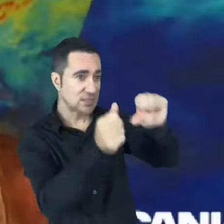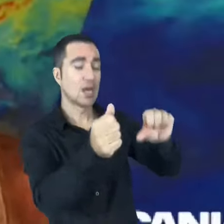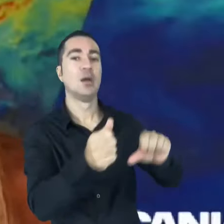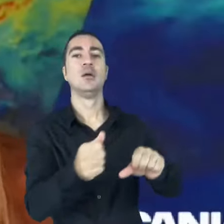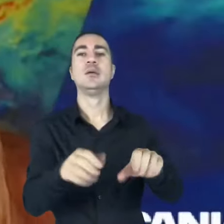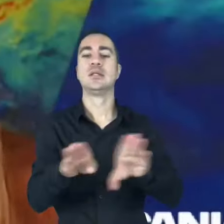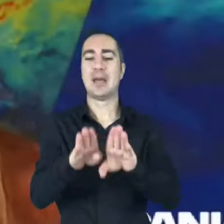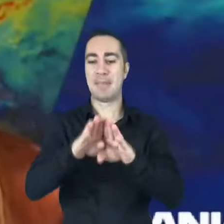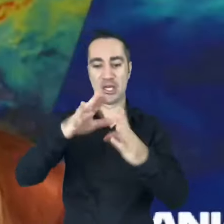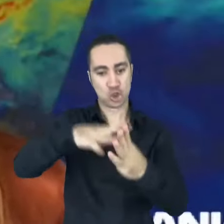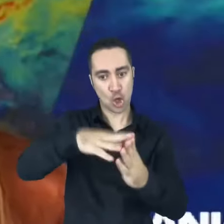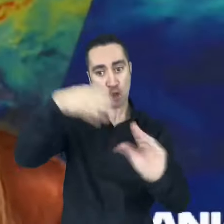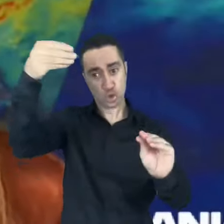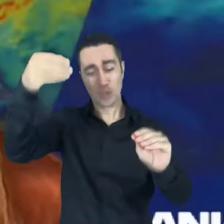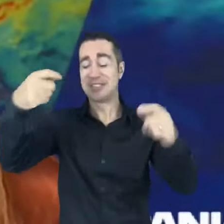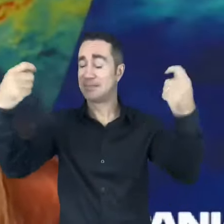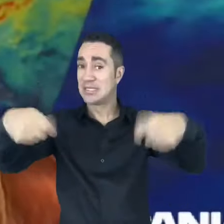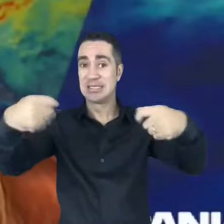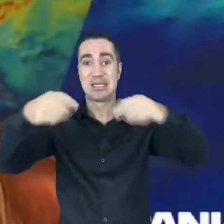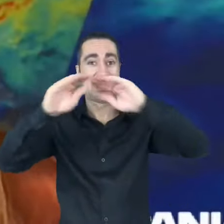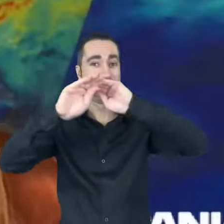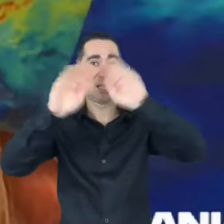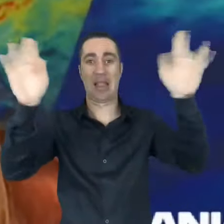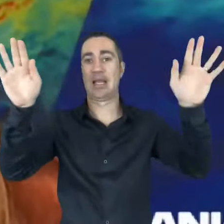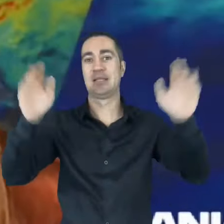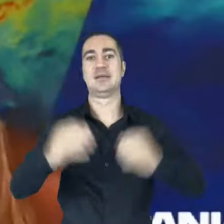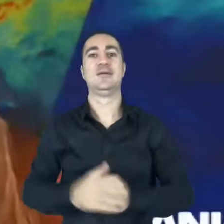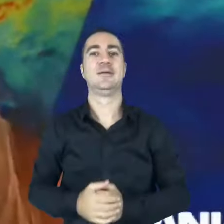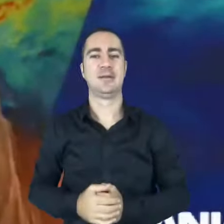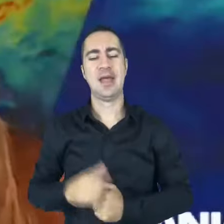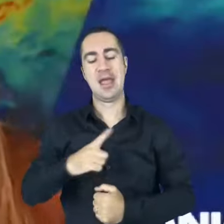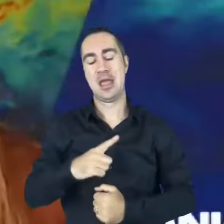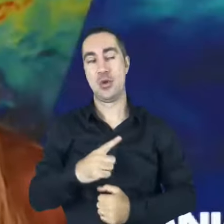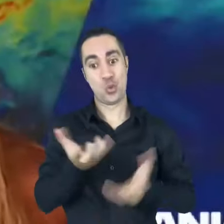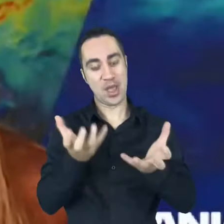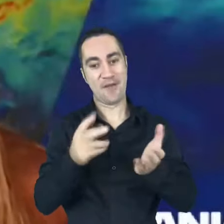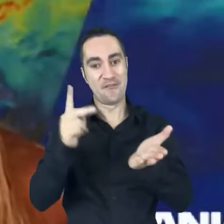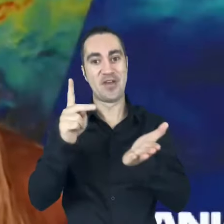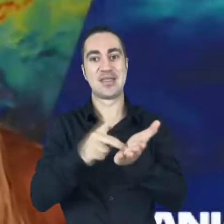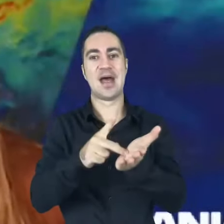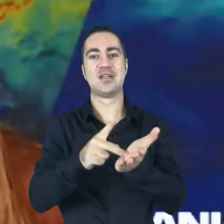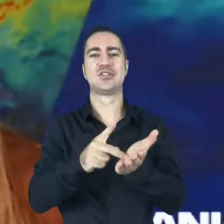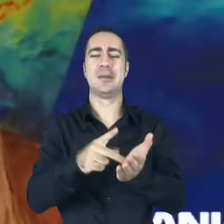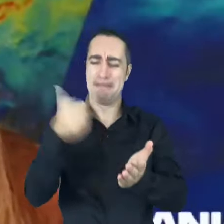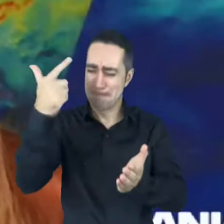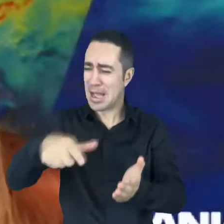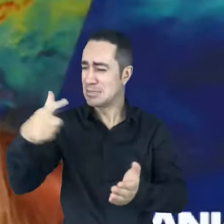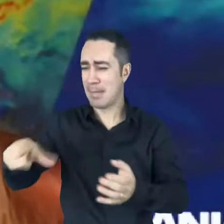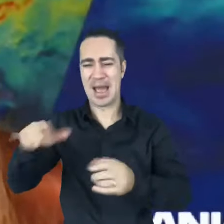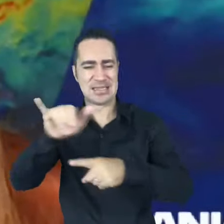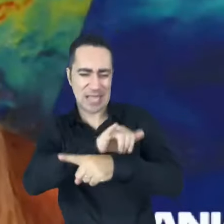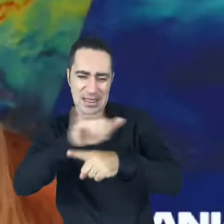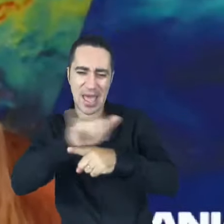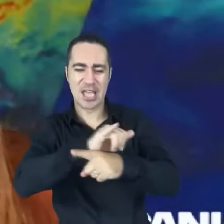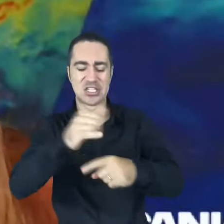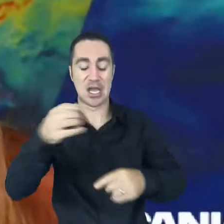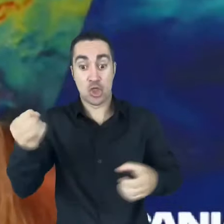lá. Eu espero que possamos ver muito mais inovações como essa